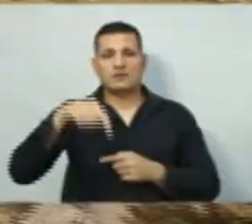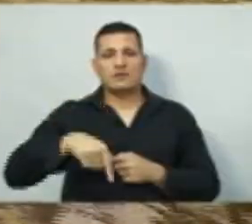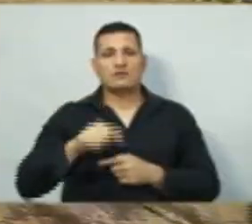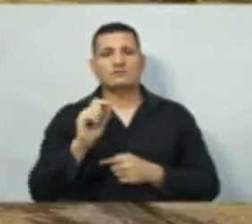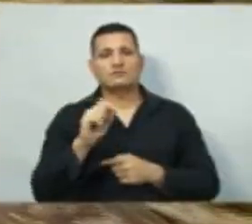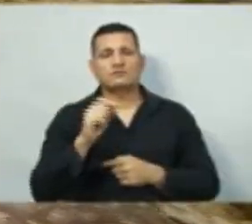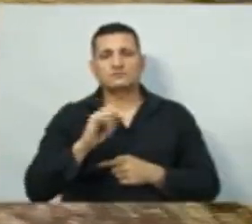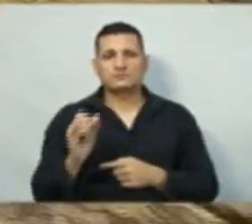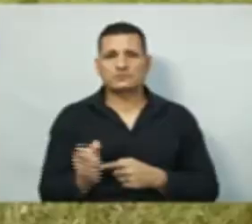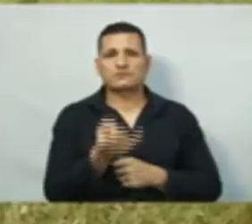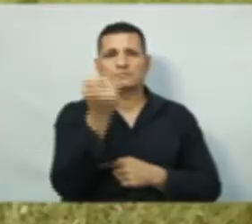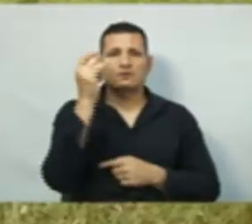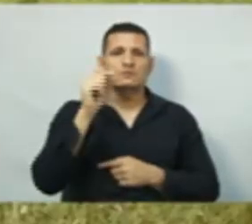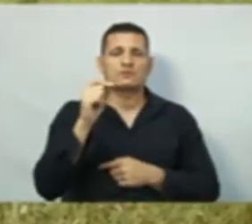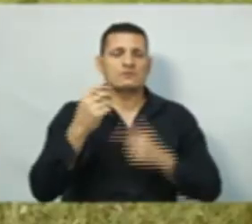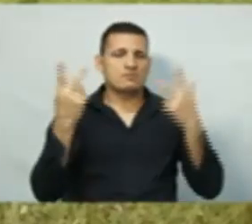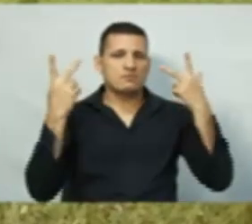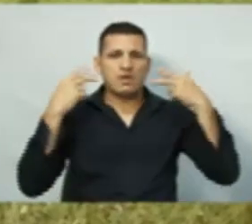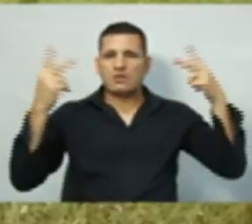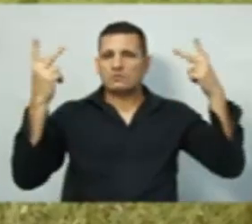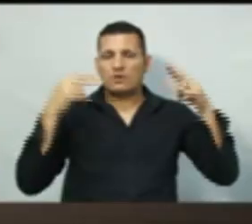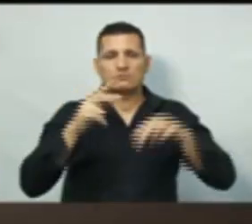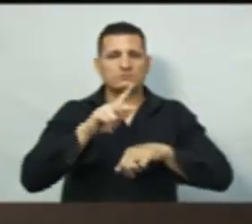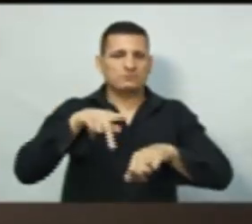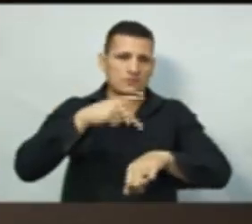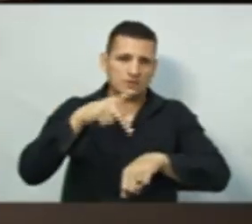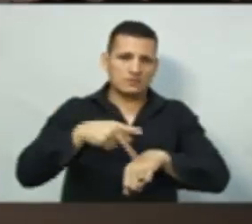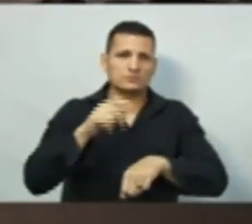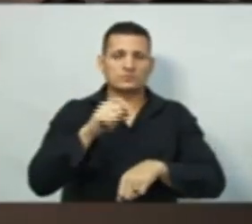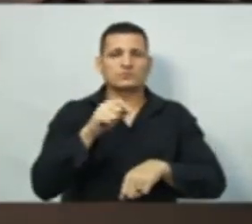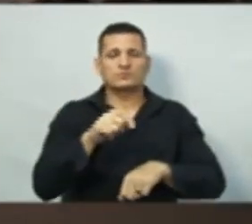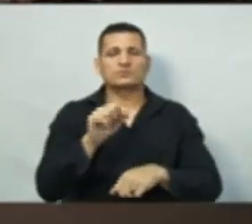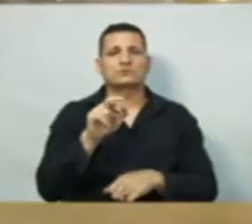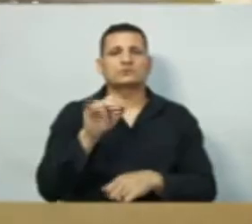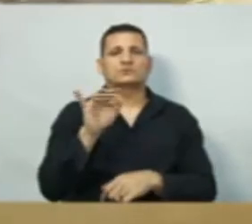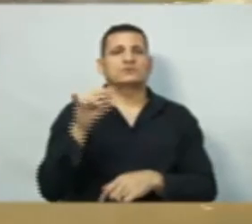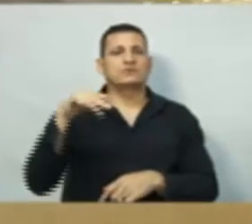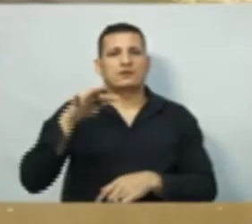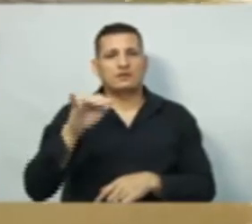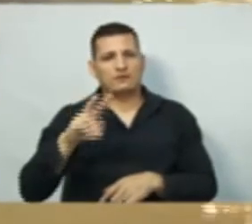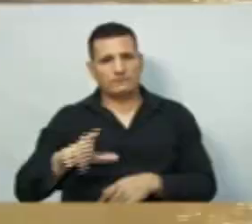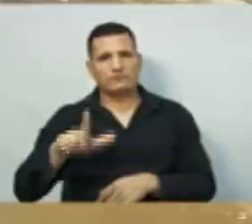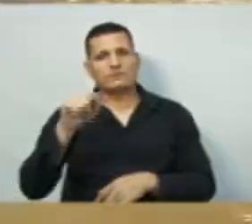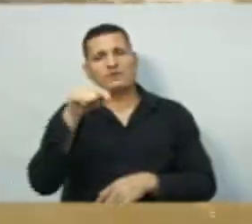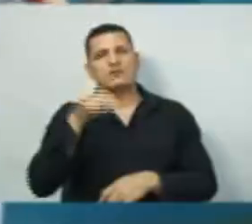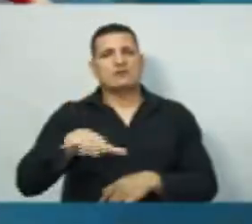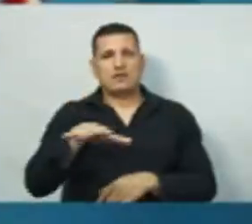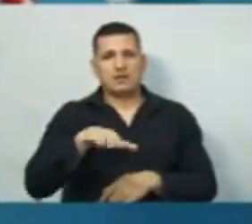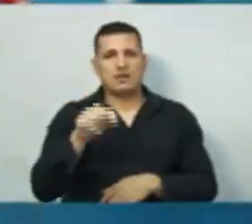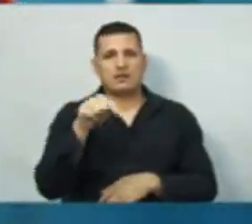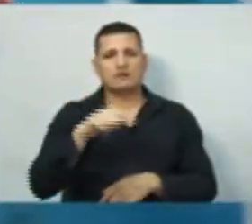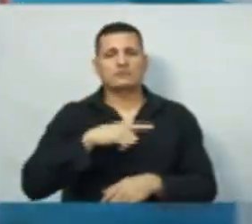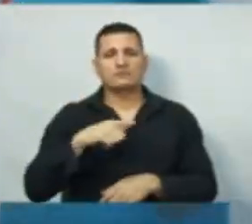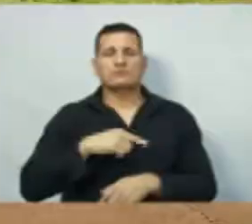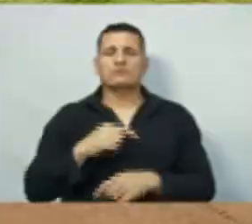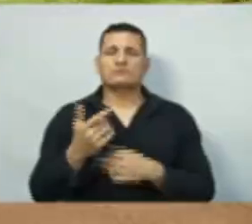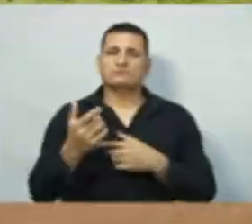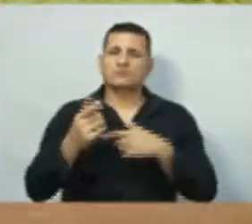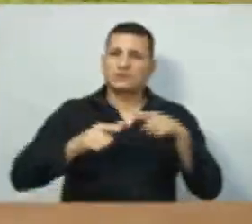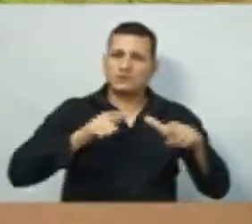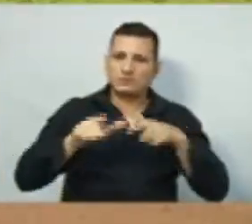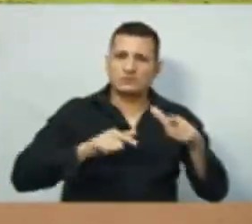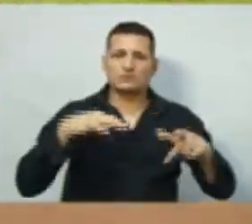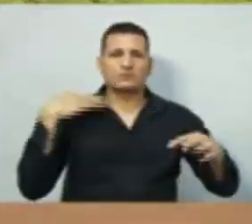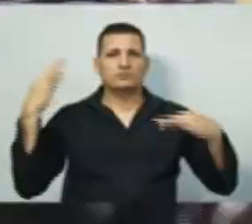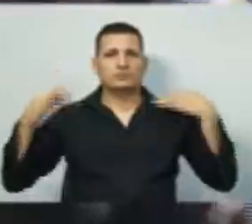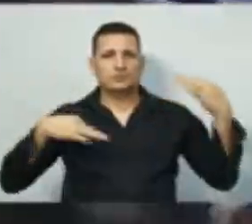é aproveitar o potencial natural do país de maneira sustentável. O ramo é composto por prestadores de serviços